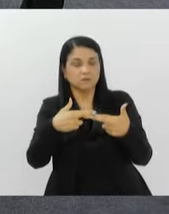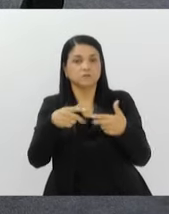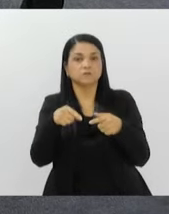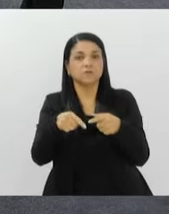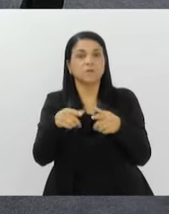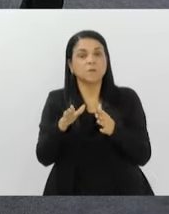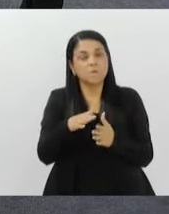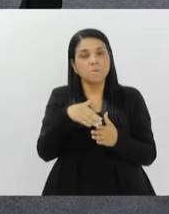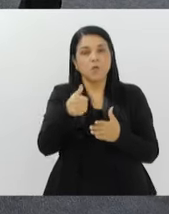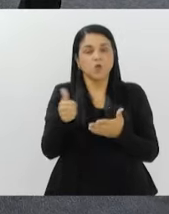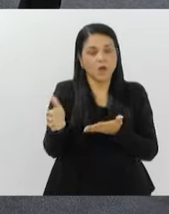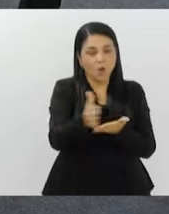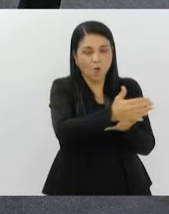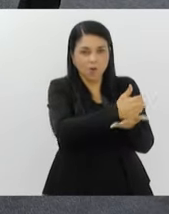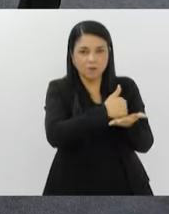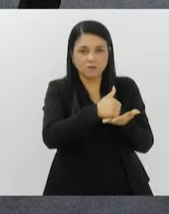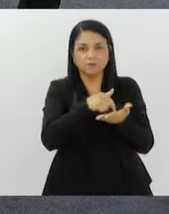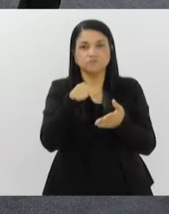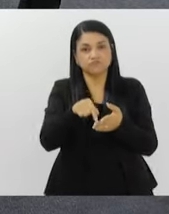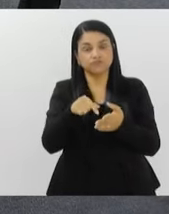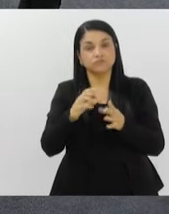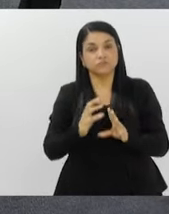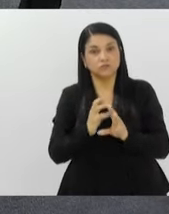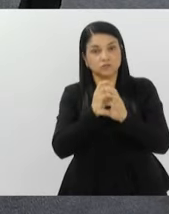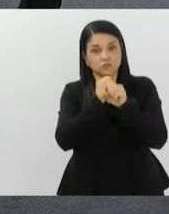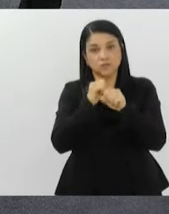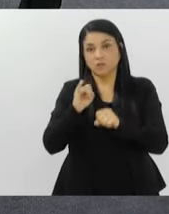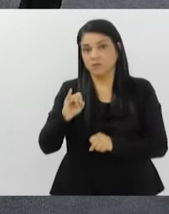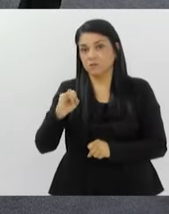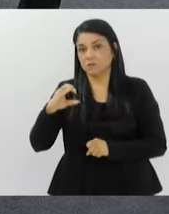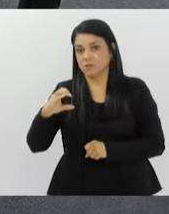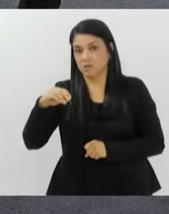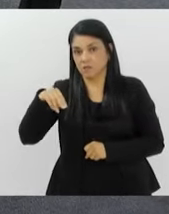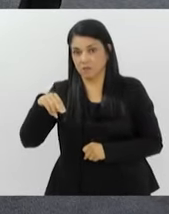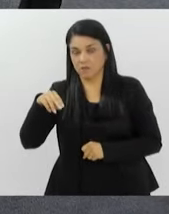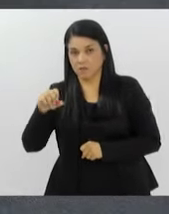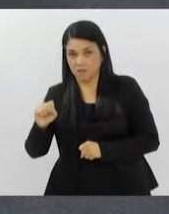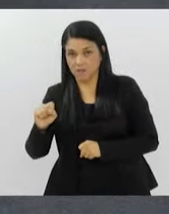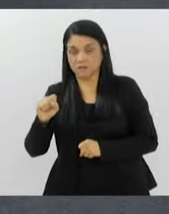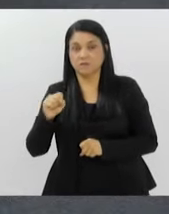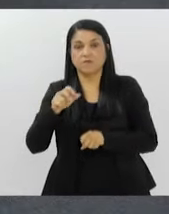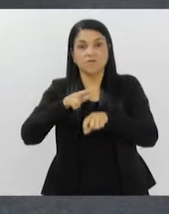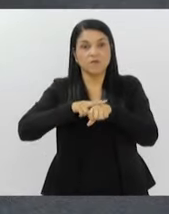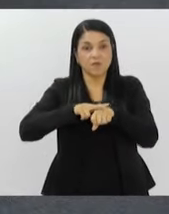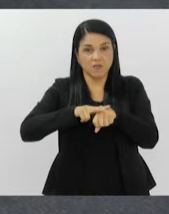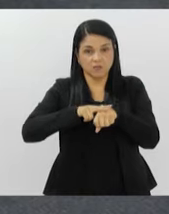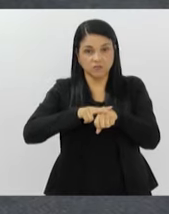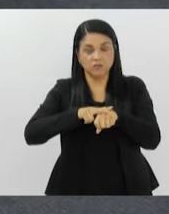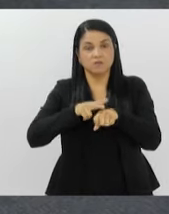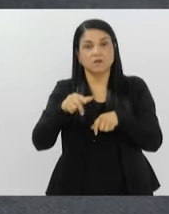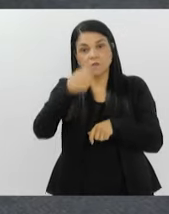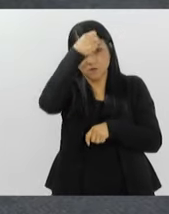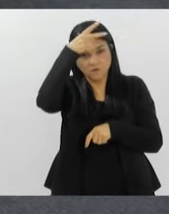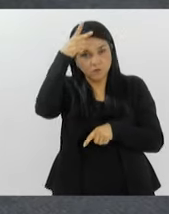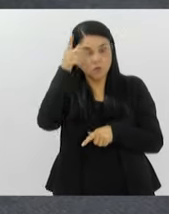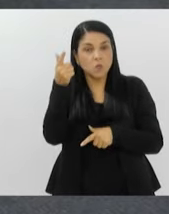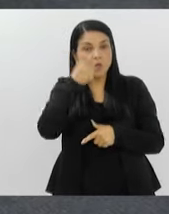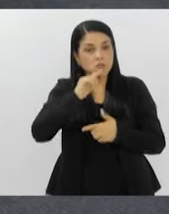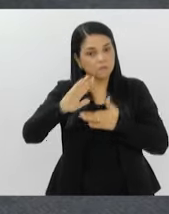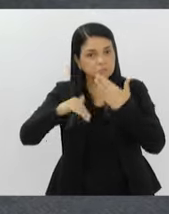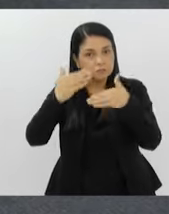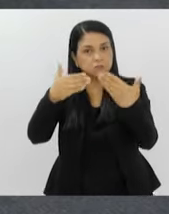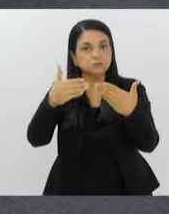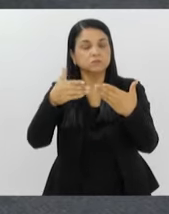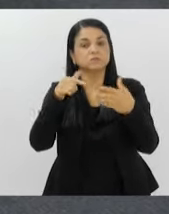seletiva que aliás conta ponto no ICMS Verde prefeituras que avançam mais com a coleta seletiva ganham dindim a